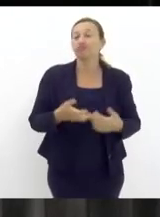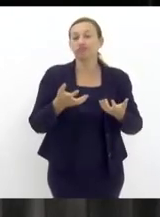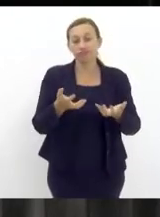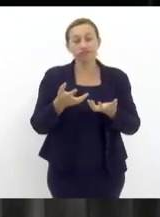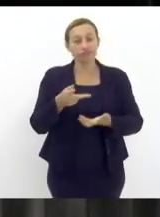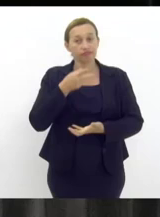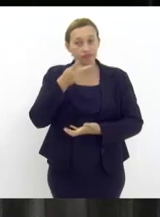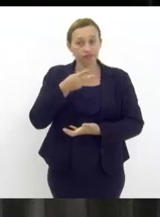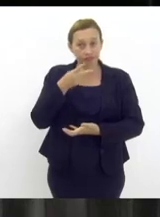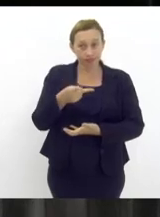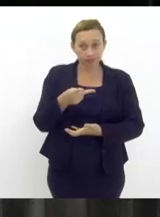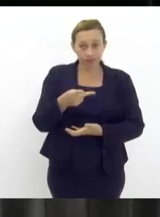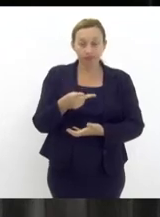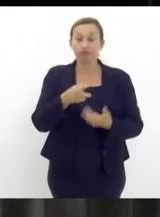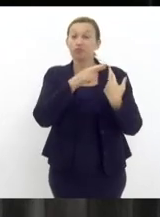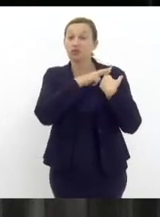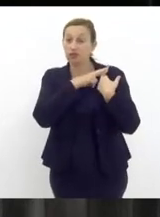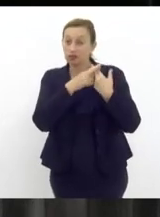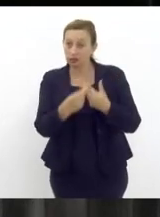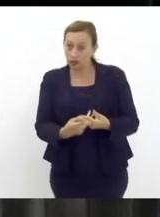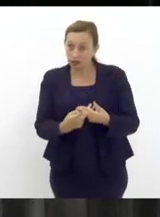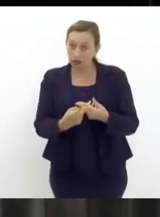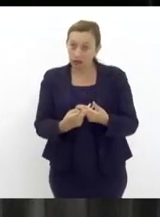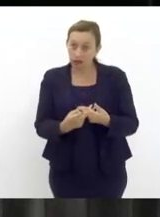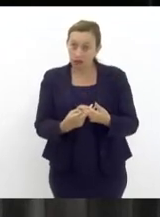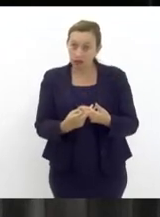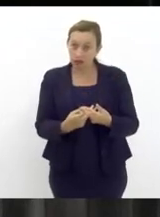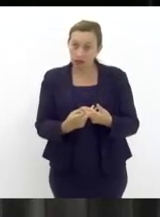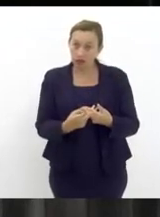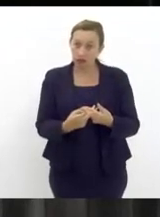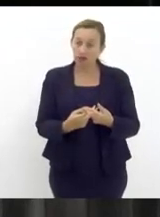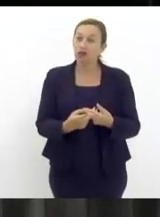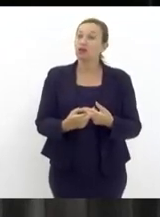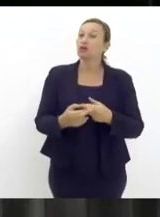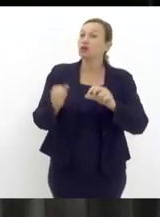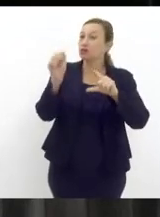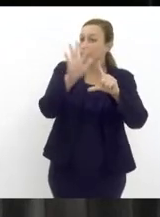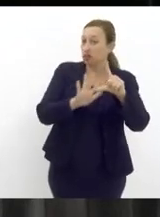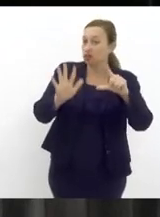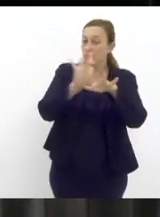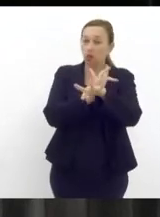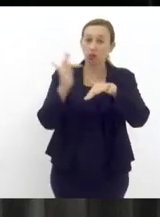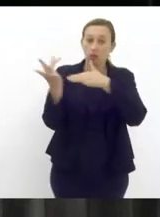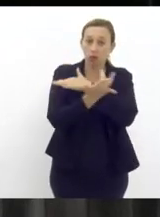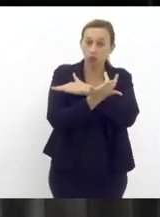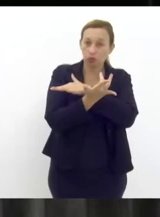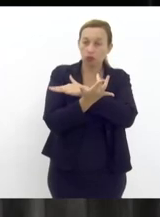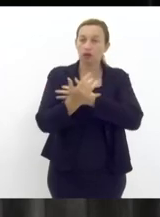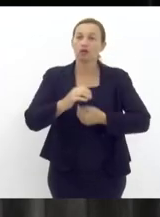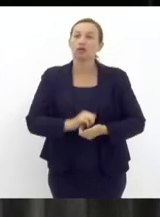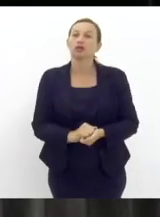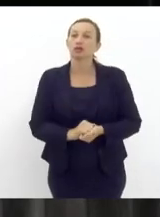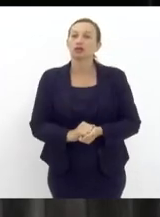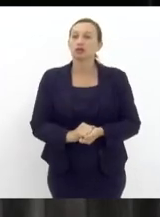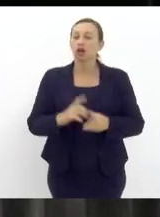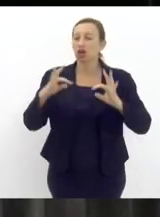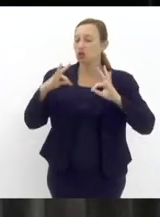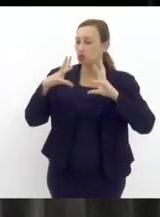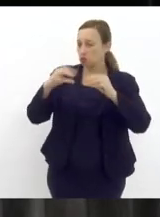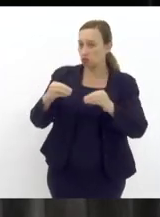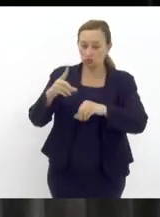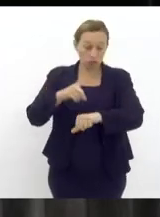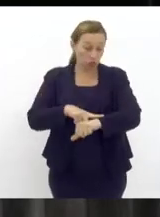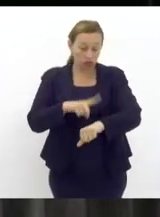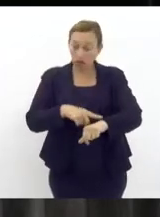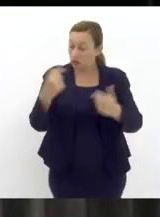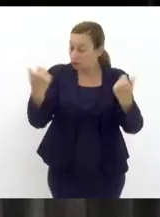a respeito da responsabilidade das plataformas das redes sociais nessa história toda é